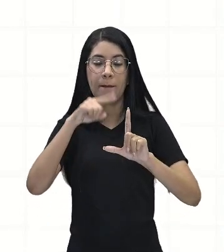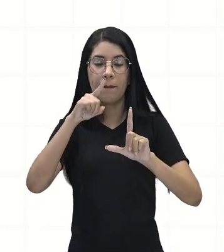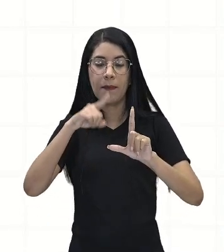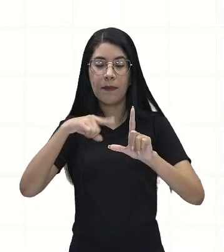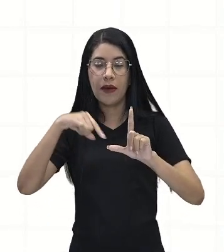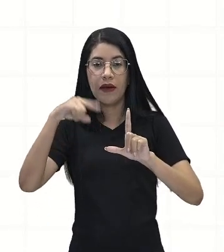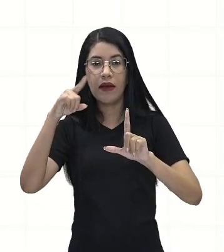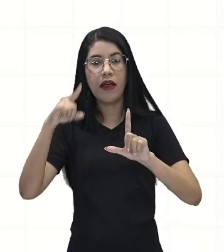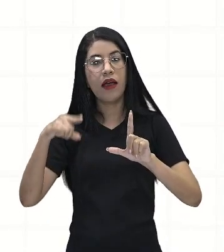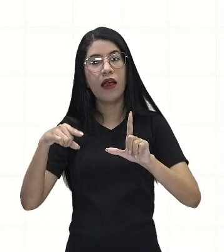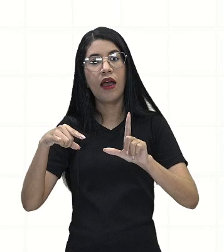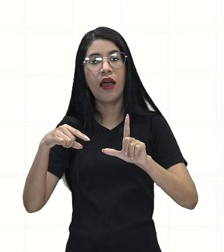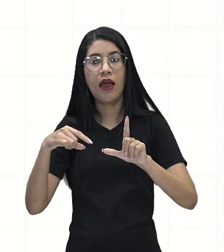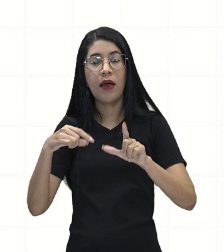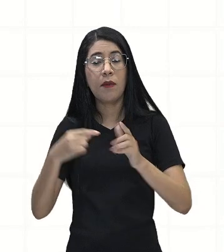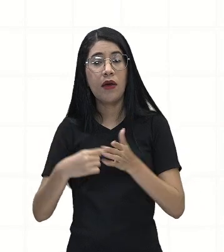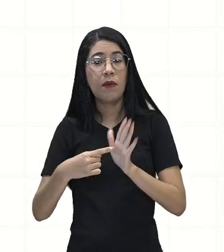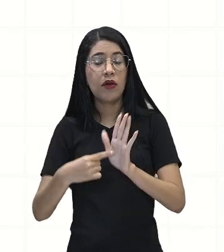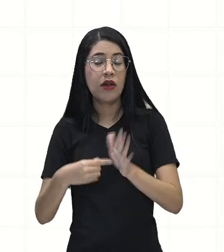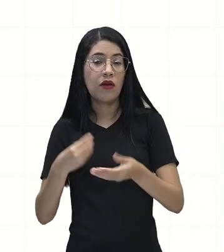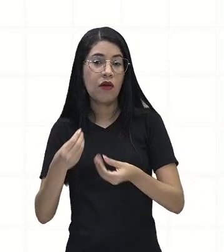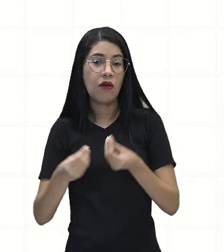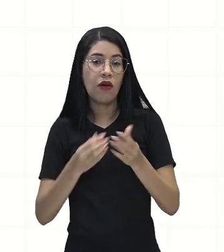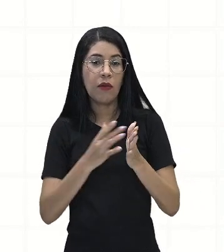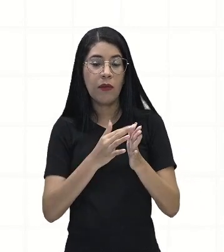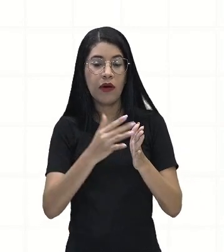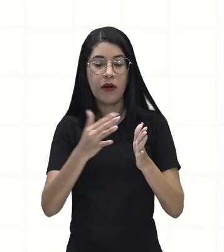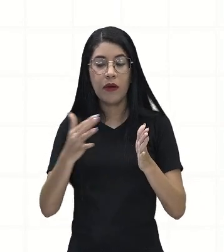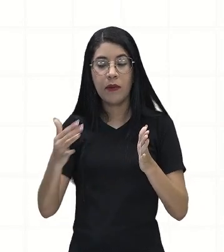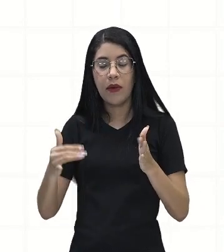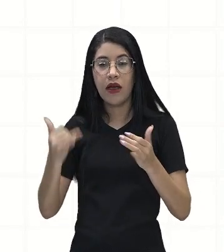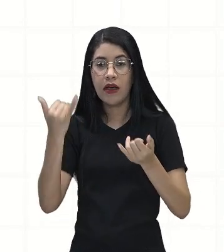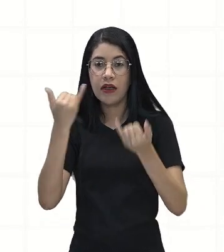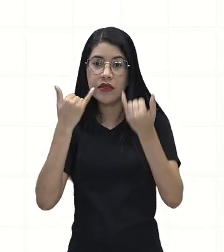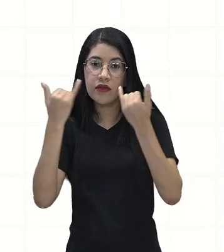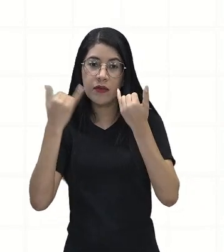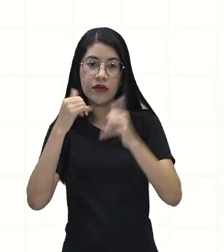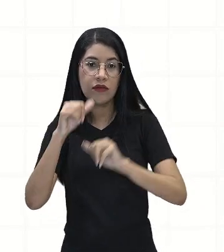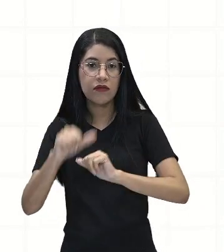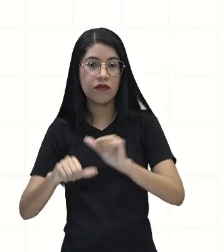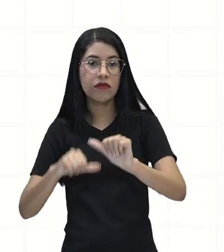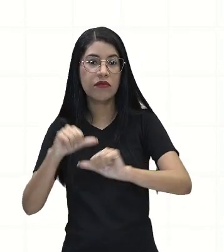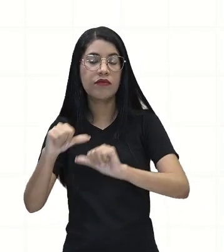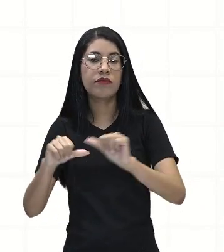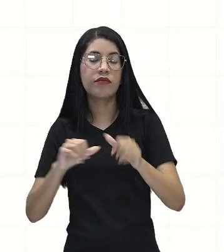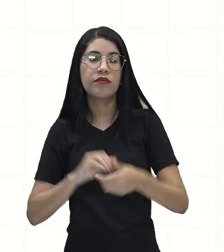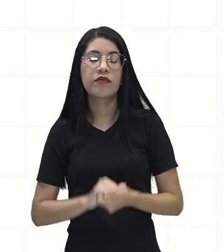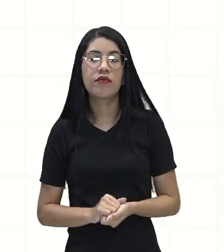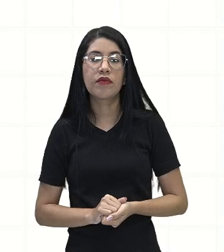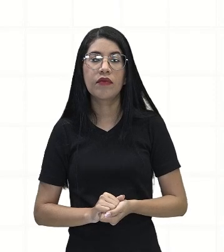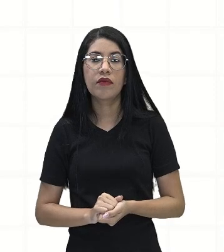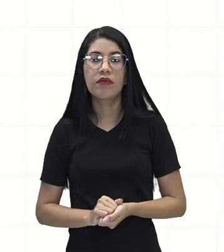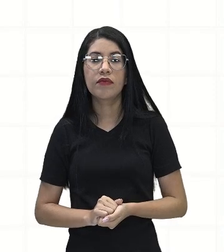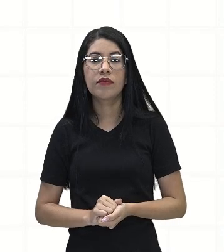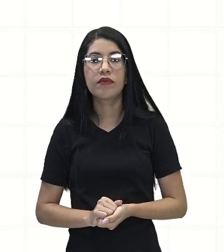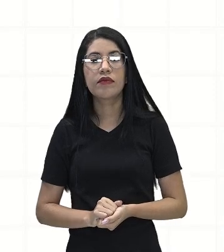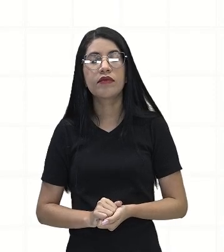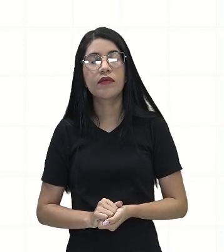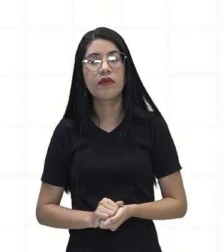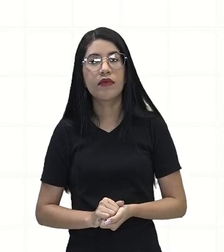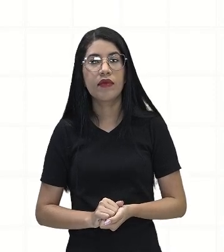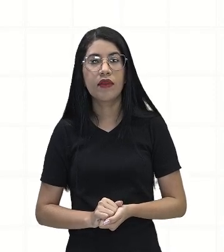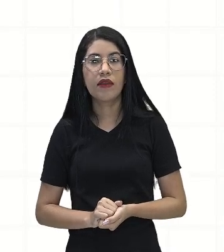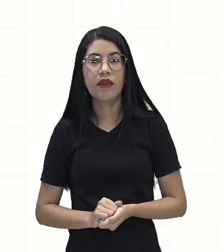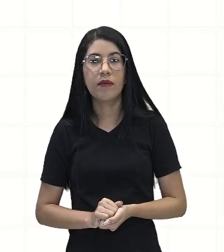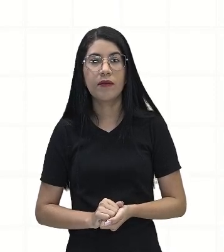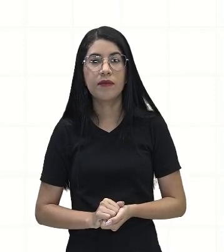como os dados mudam ao longo do tempo. Então, esse gráfico de linhas, ele vai mostrar, ele vai